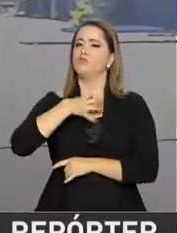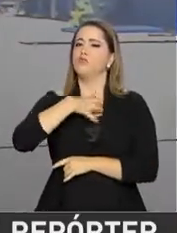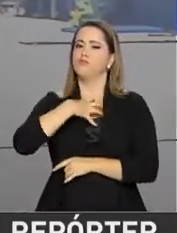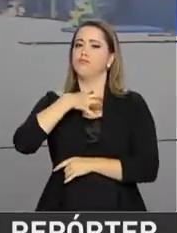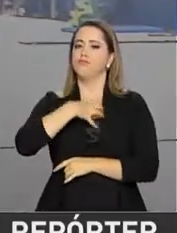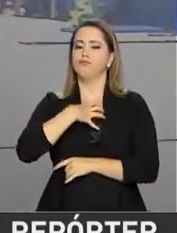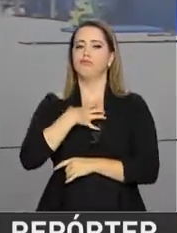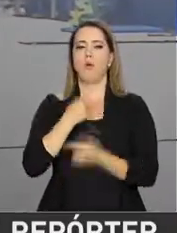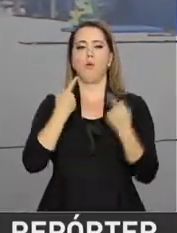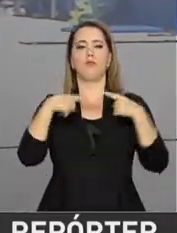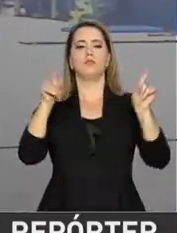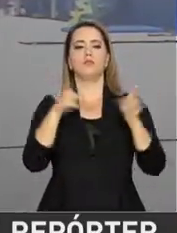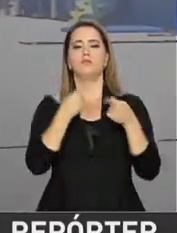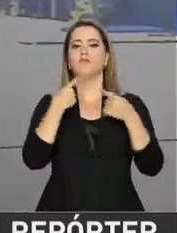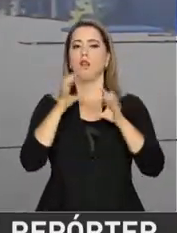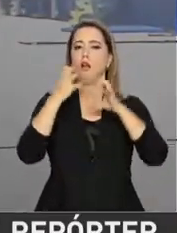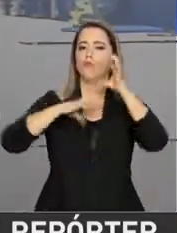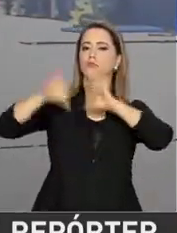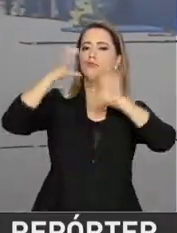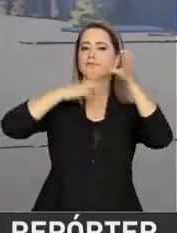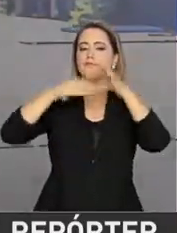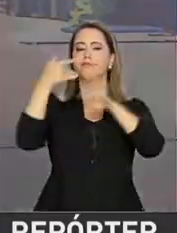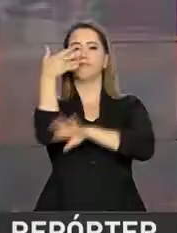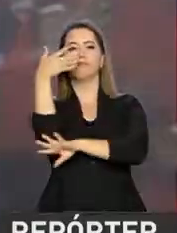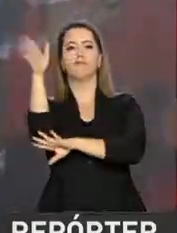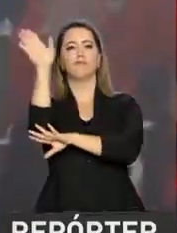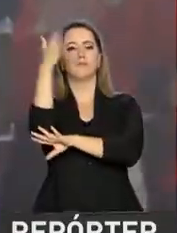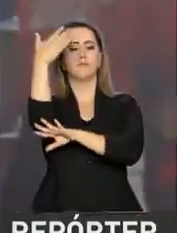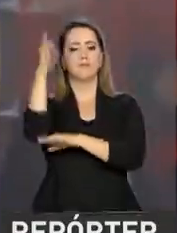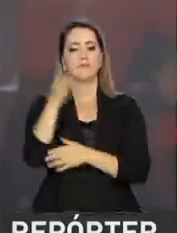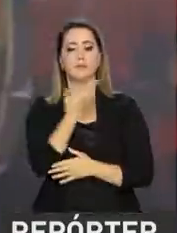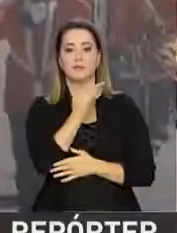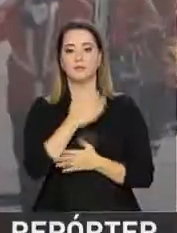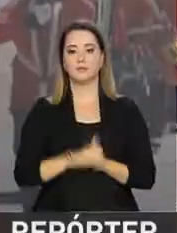ao cantar o hino obra bandeira ser achado